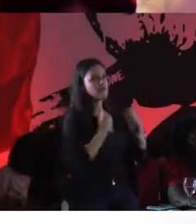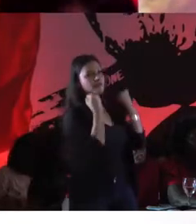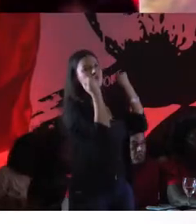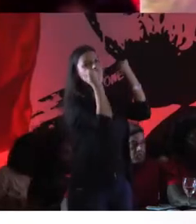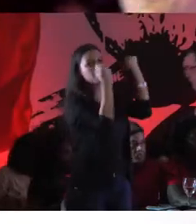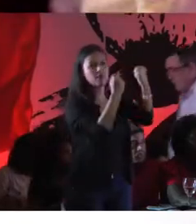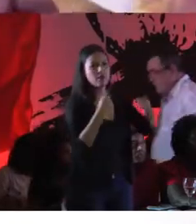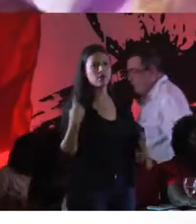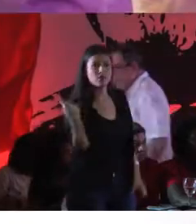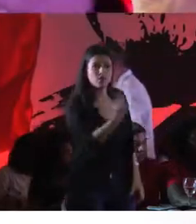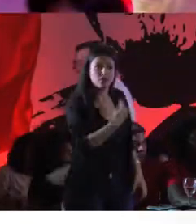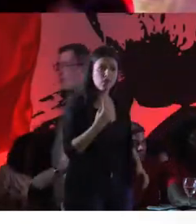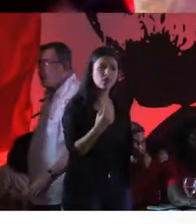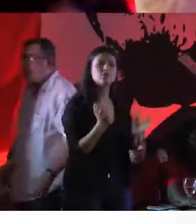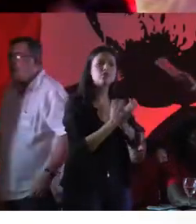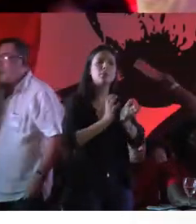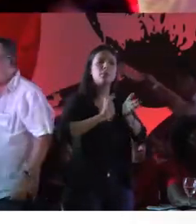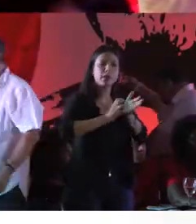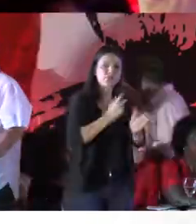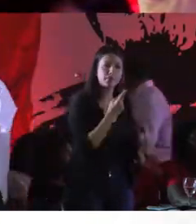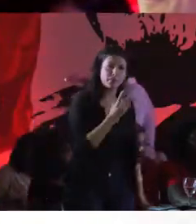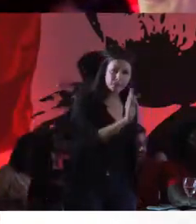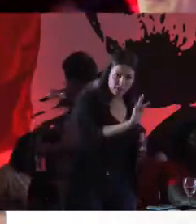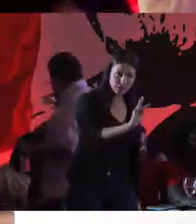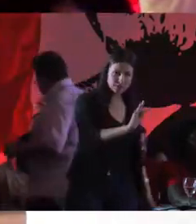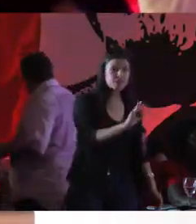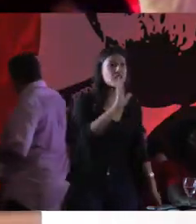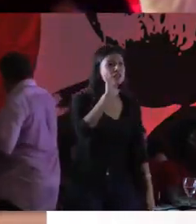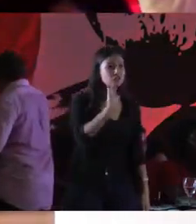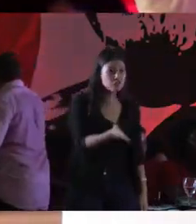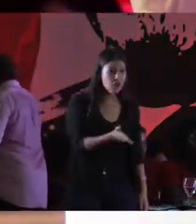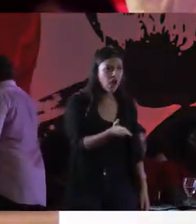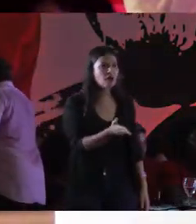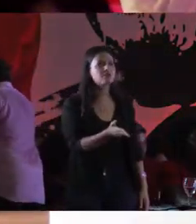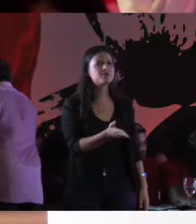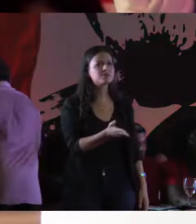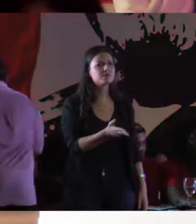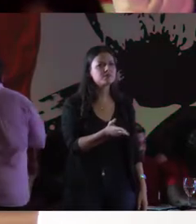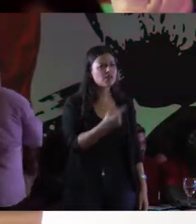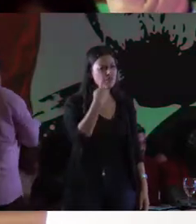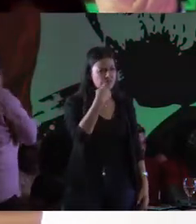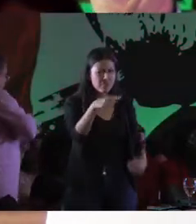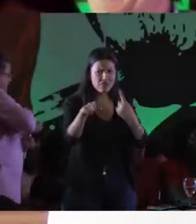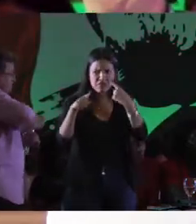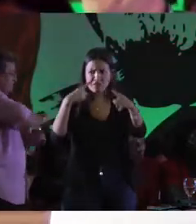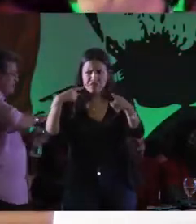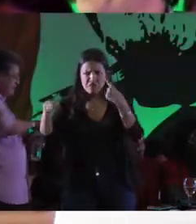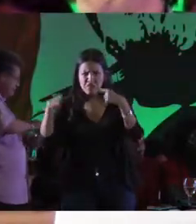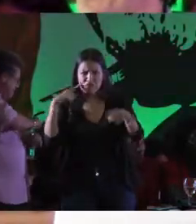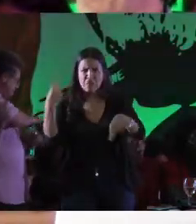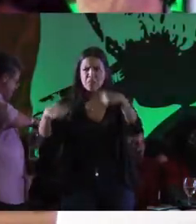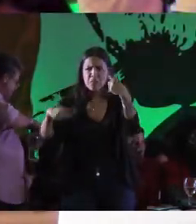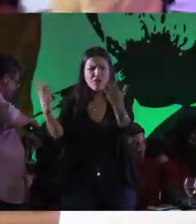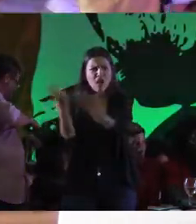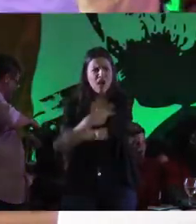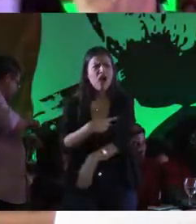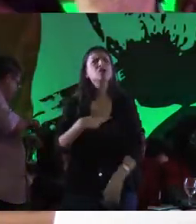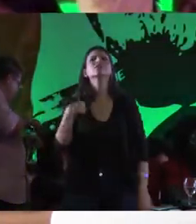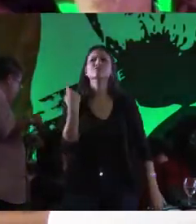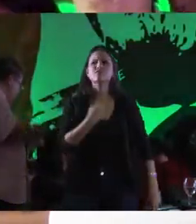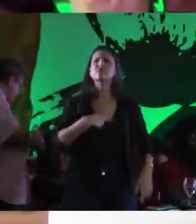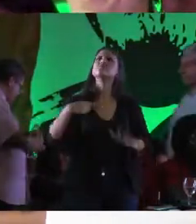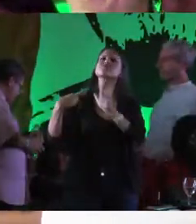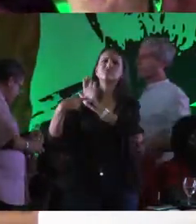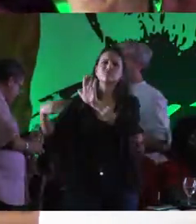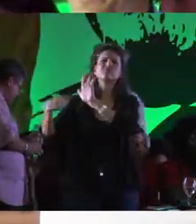partido, que desde o primeiro momento viu com muito maus olhos essa política, denunciou os ataques ao Partido